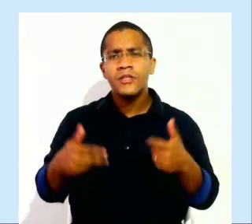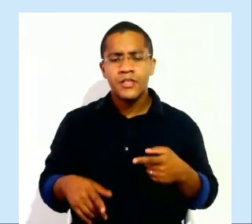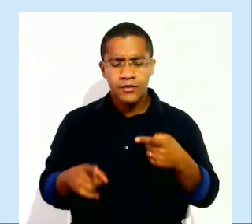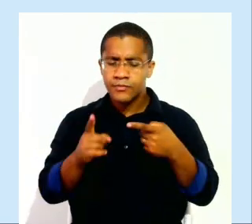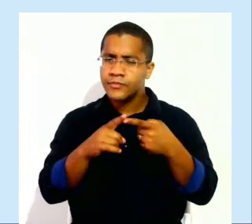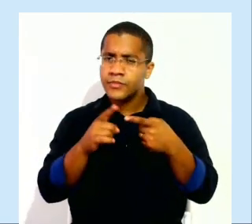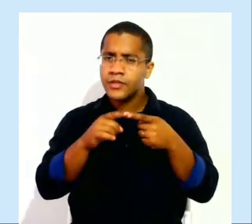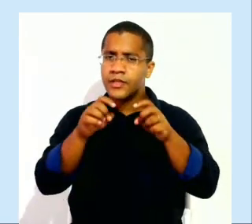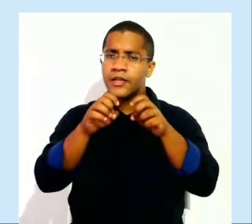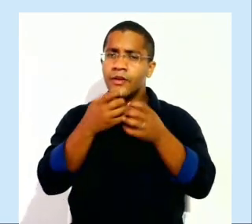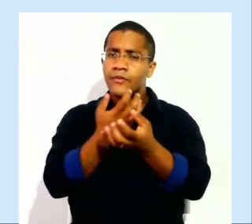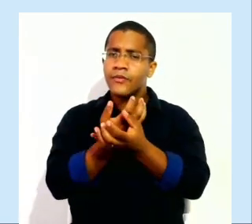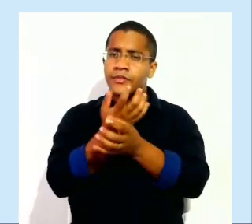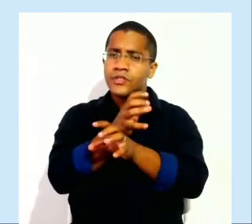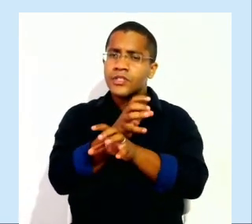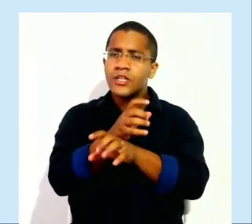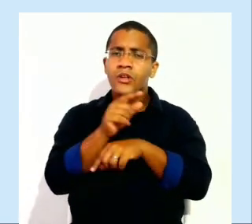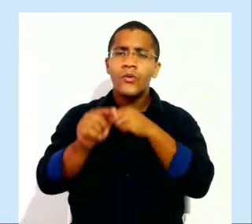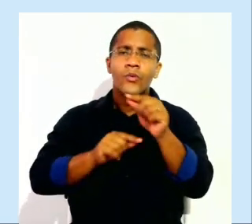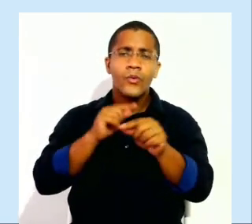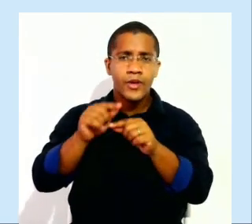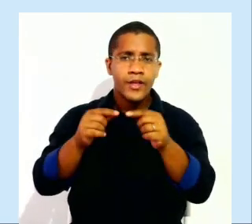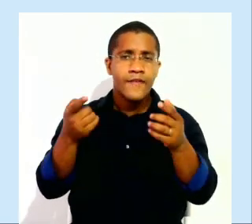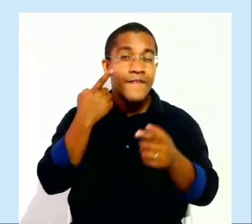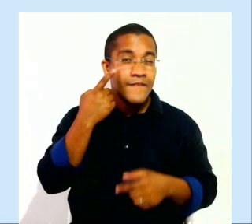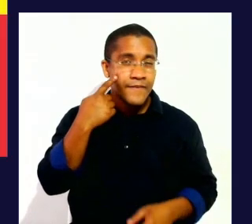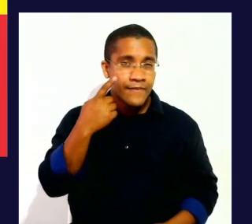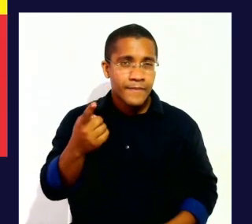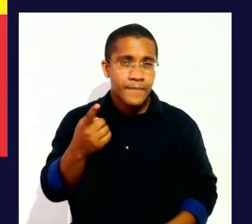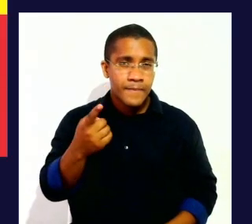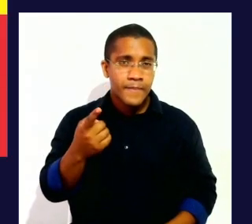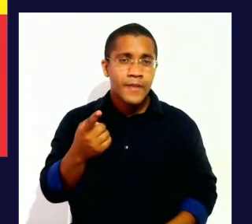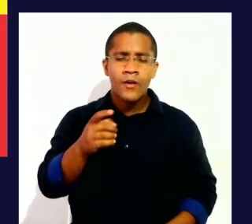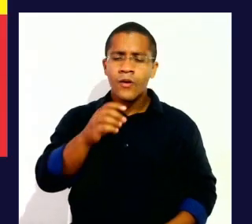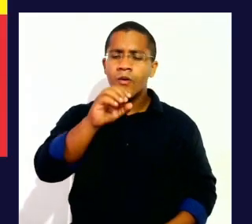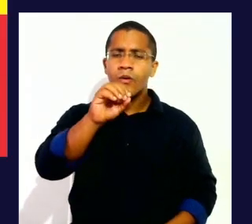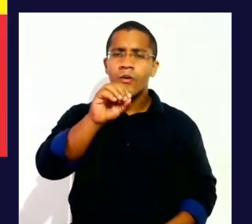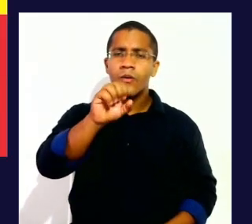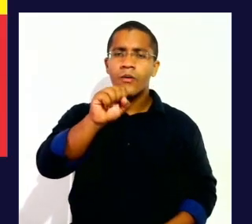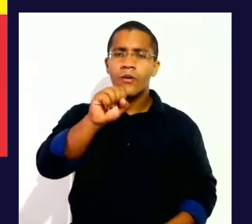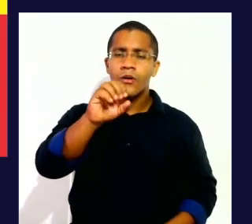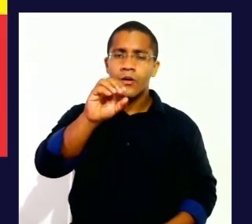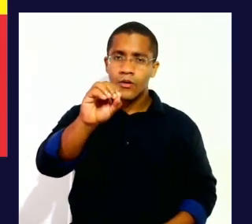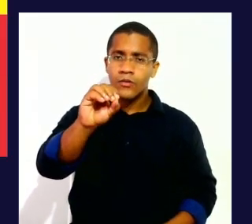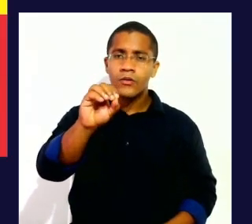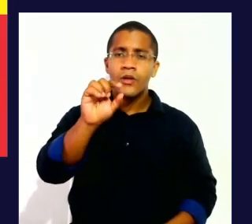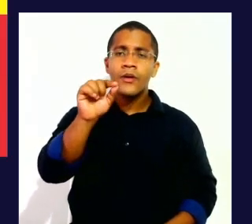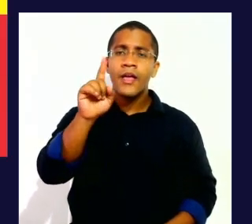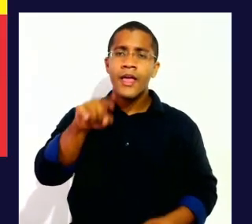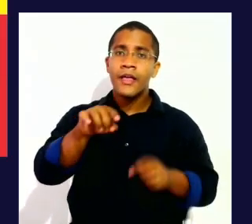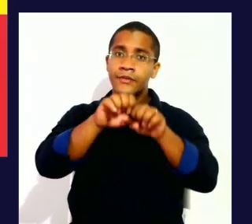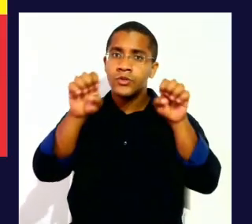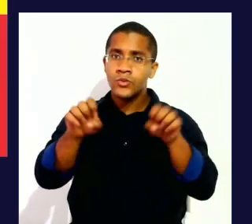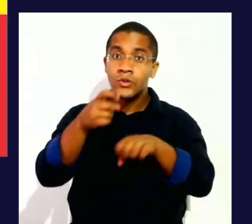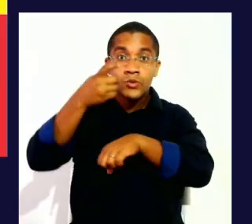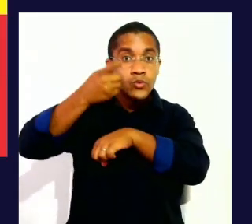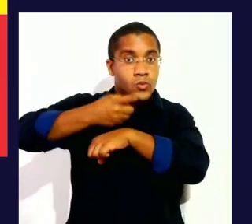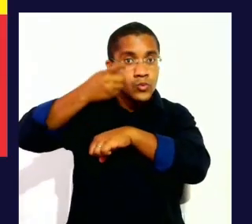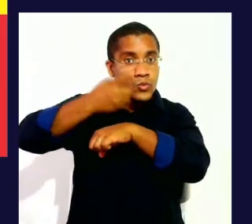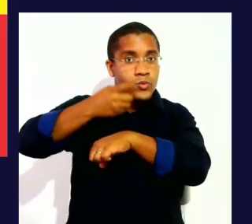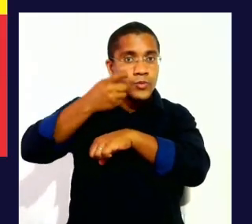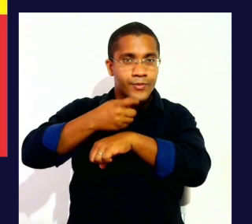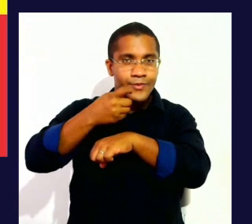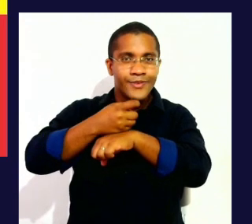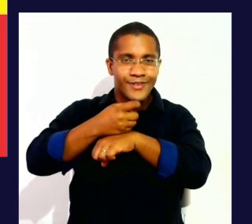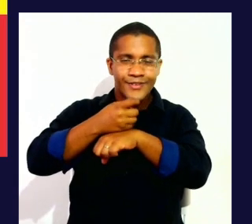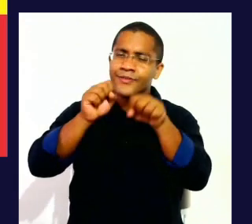osso, os ossos. Observe na telinha. Os ossos, na realidade, são estrutura